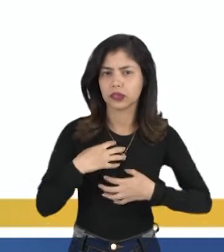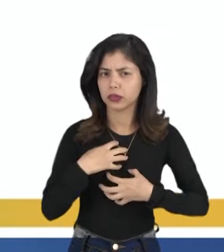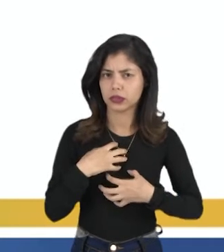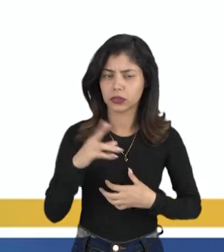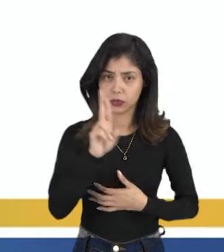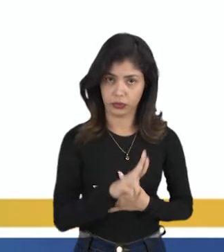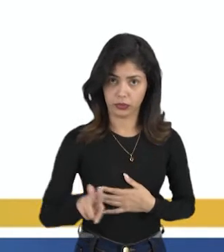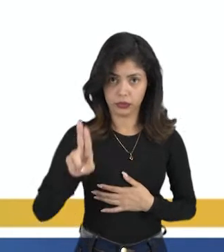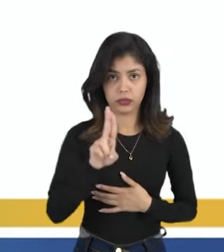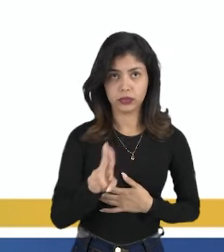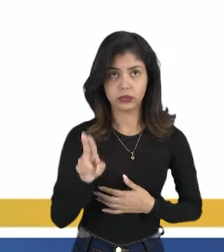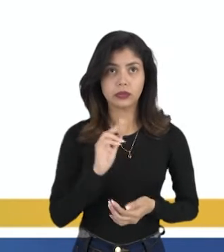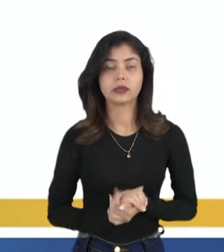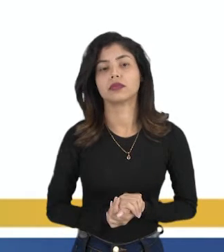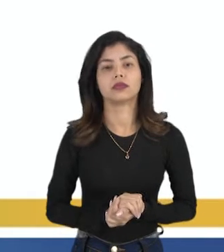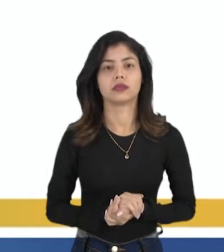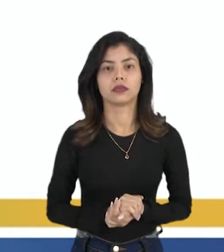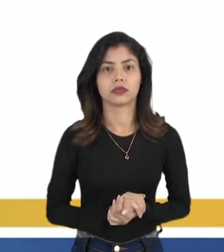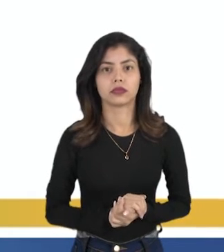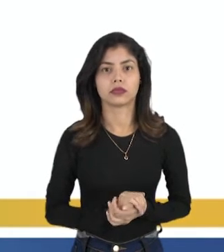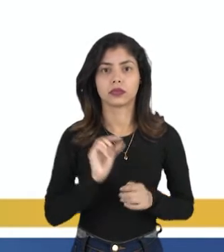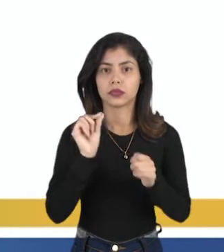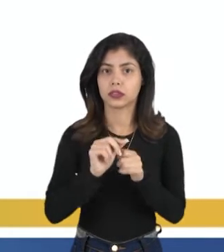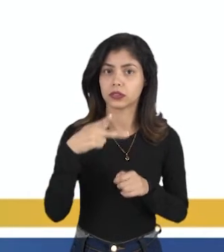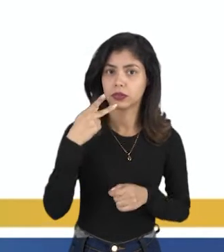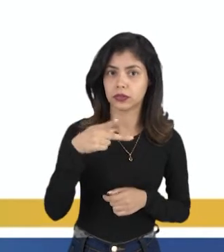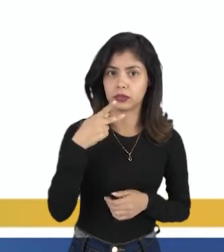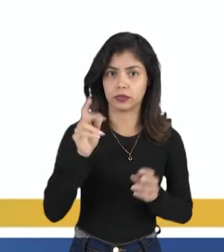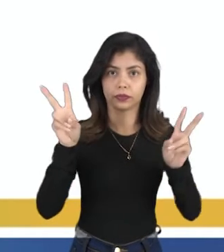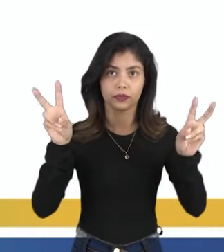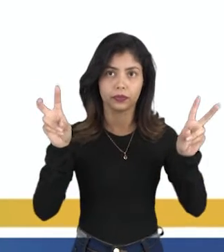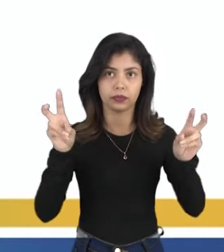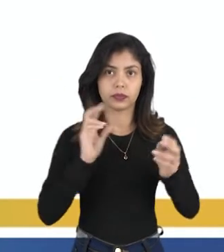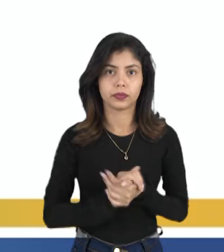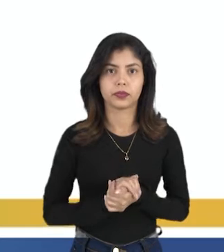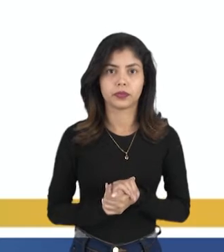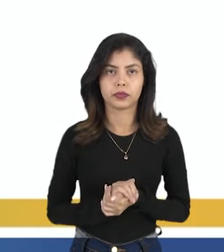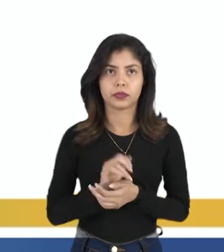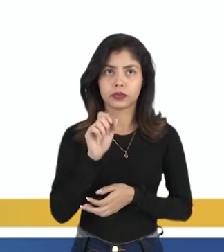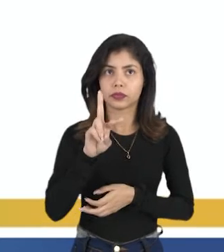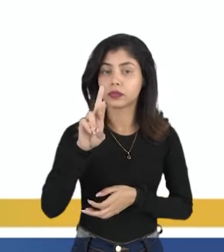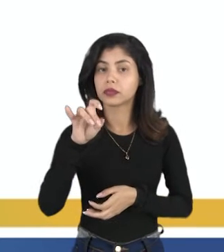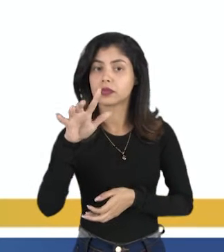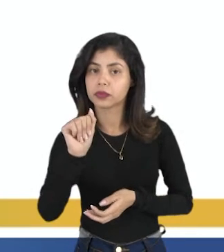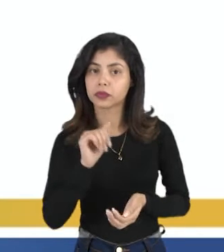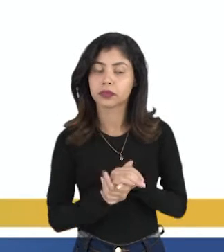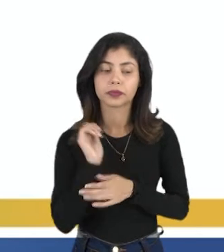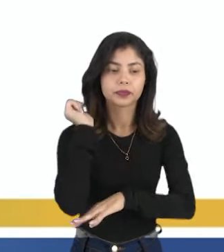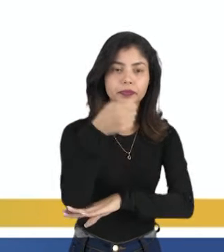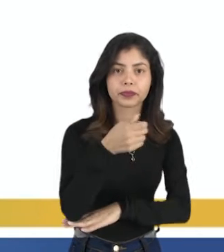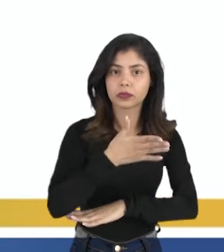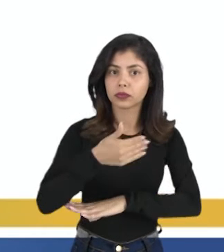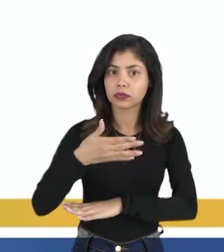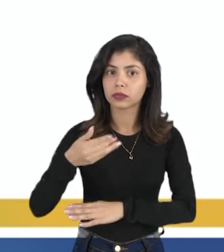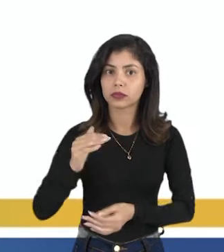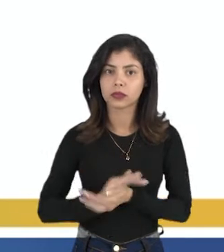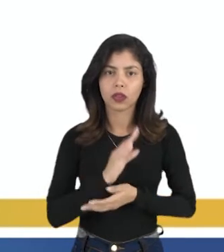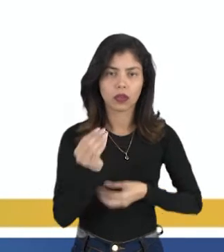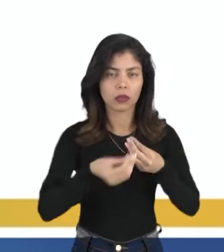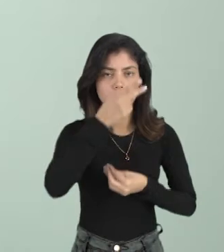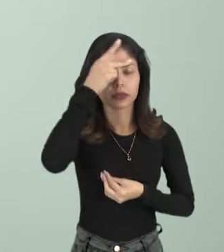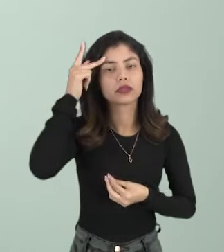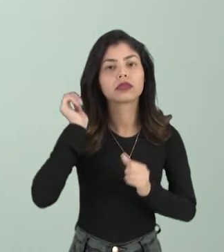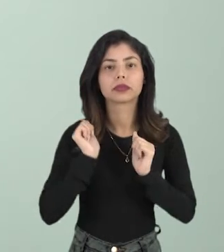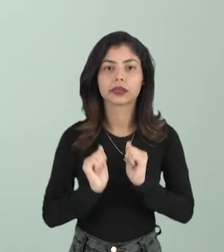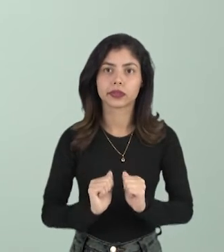em que ele utiliza, né, uma fala sobre a vara de pescar, sobre o peixe, sobre como as